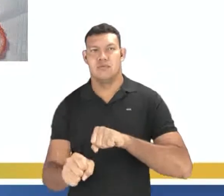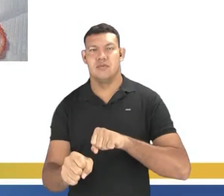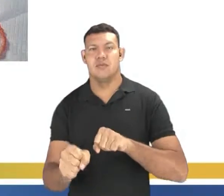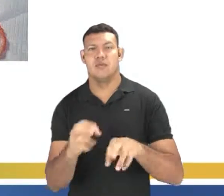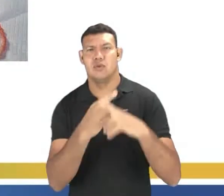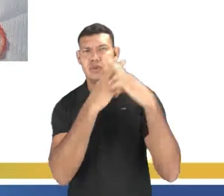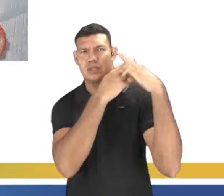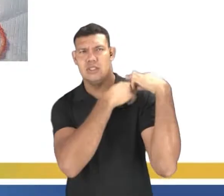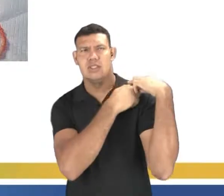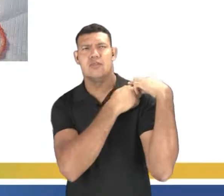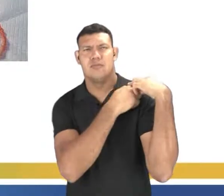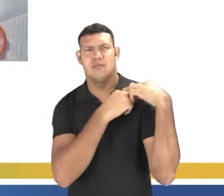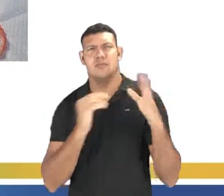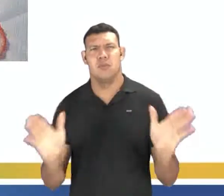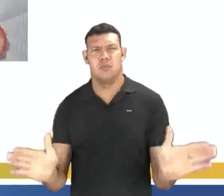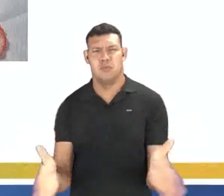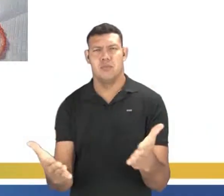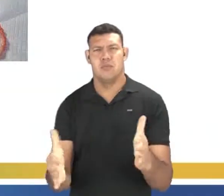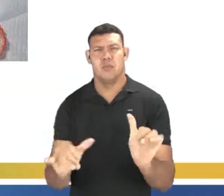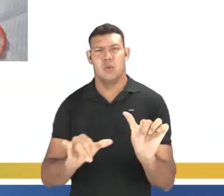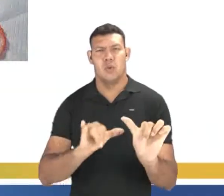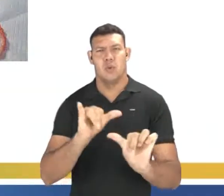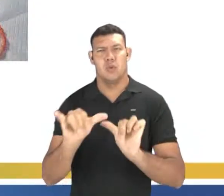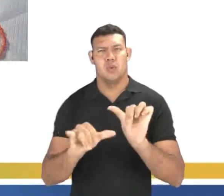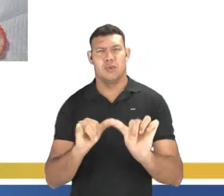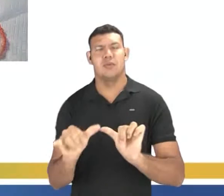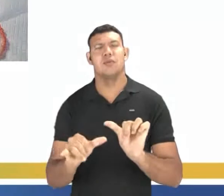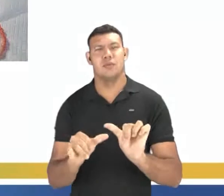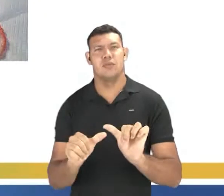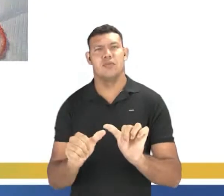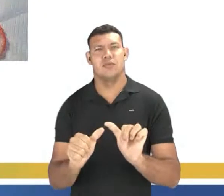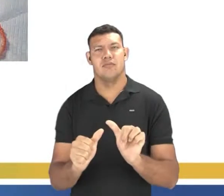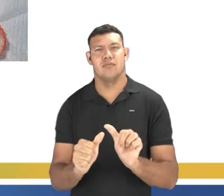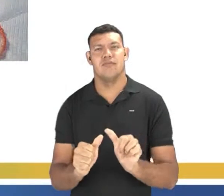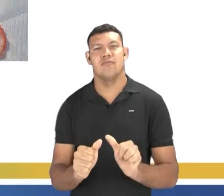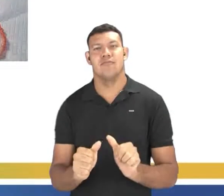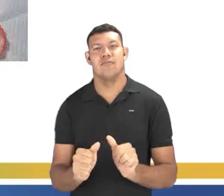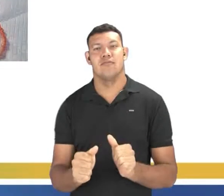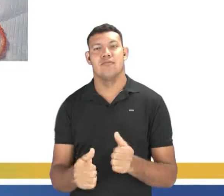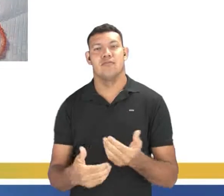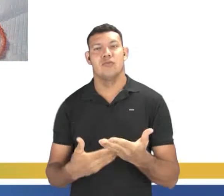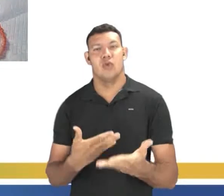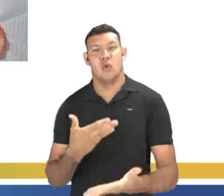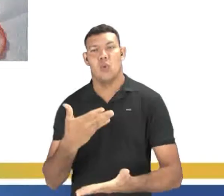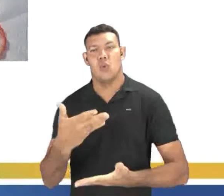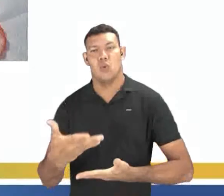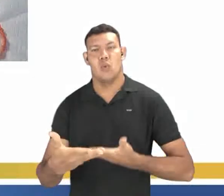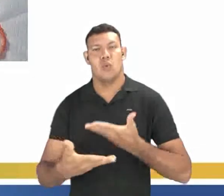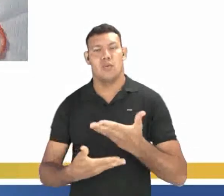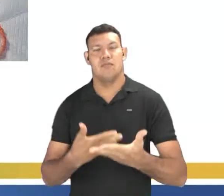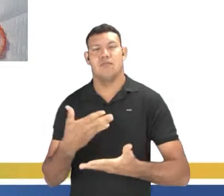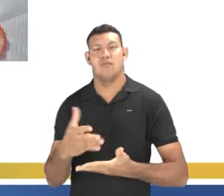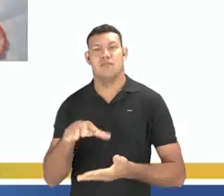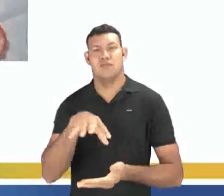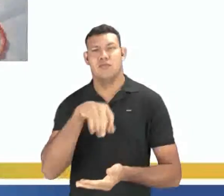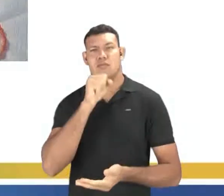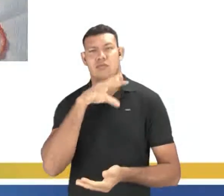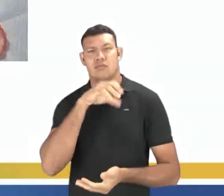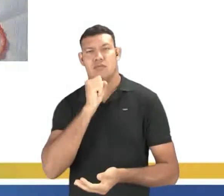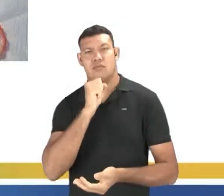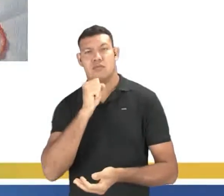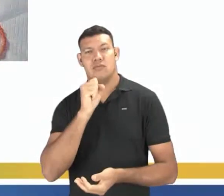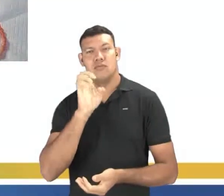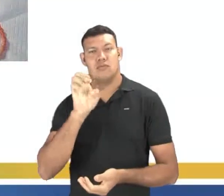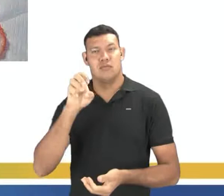e tem a função de promover as trocas gasosas garantir a respiração do embrião EA placenta